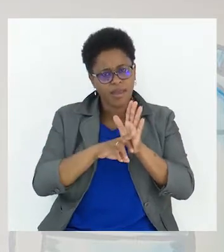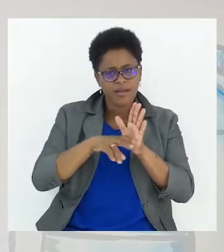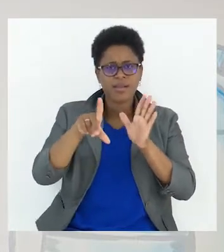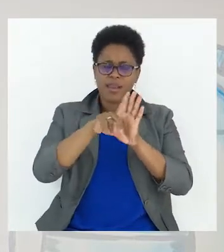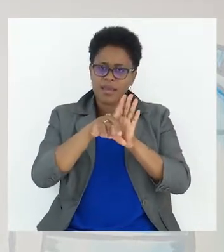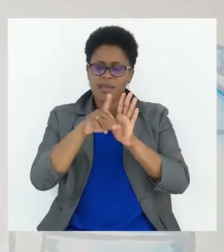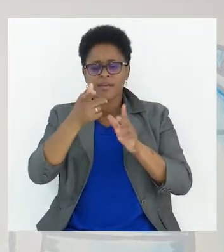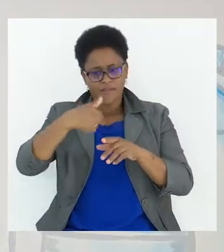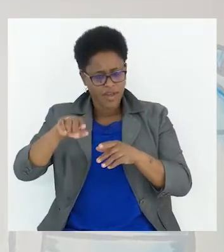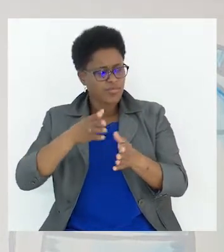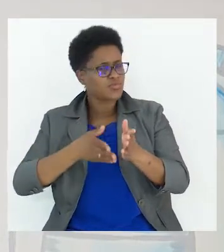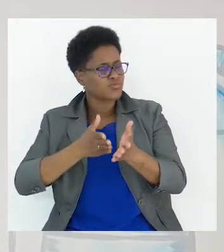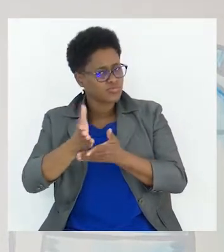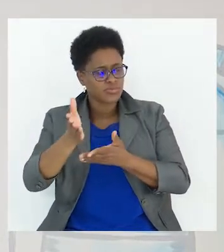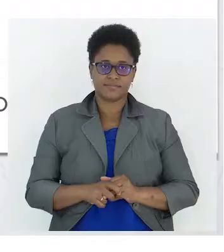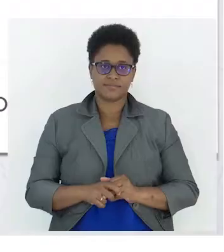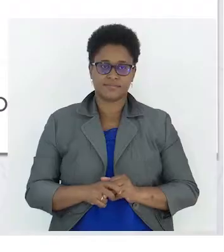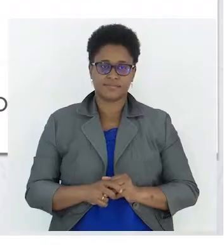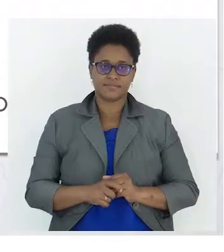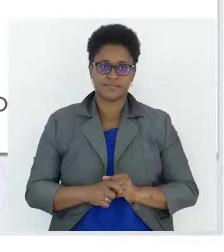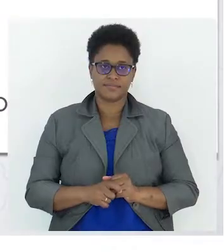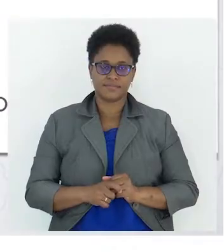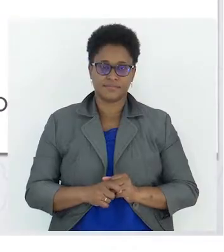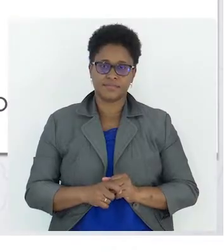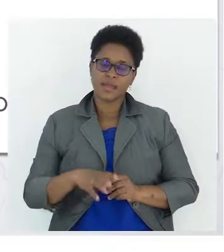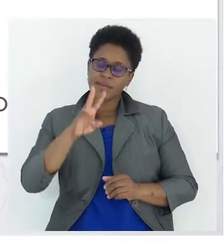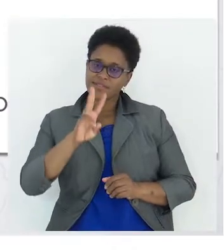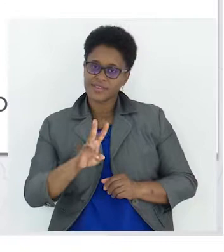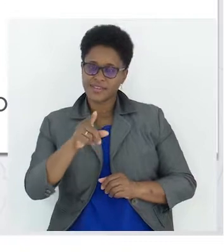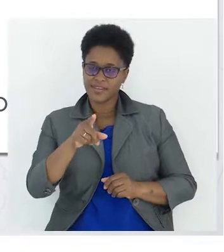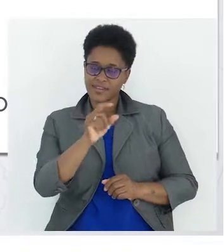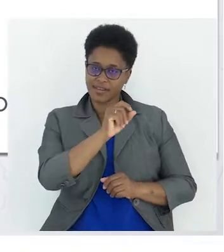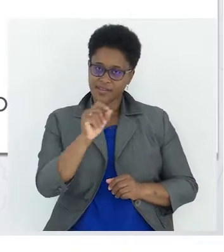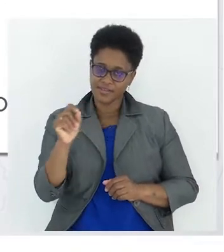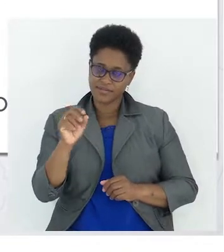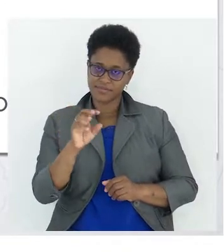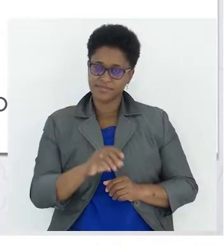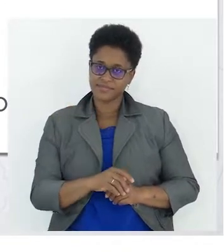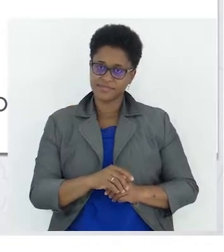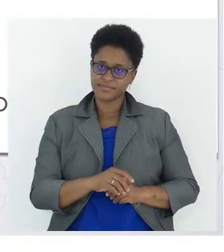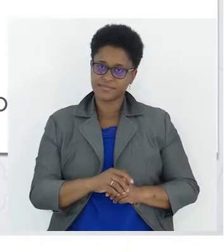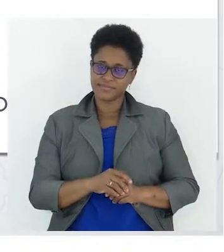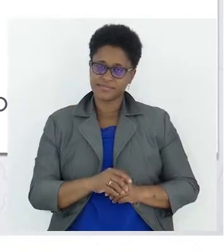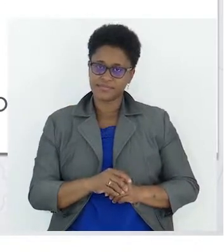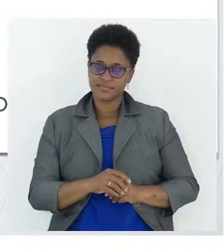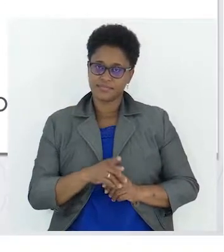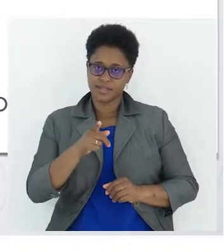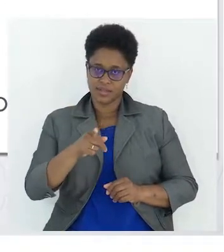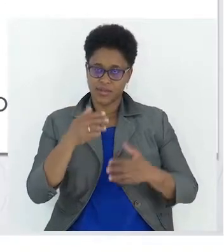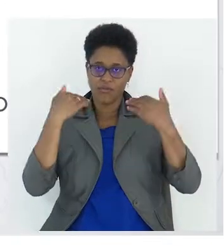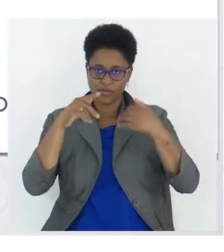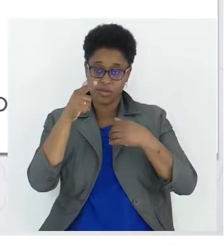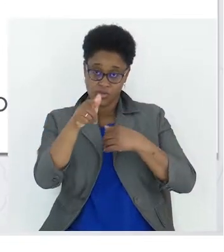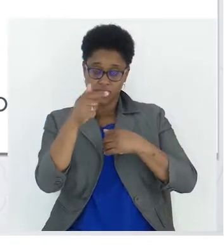embora. Nada difícil, tudo fácil. E a terceira linha, ou então a terceira linha e orientação que deves